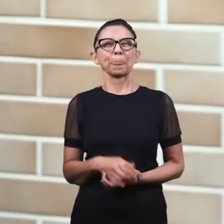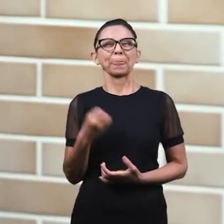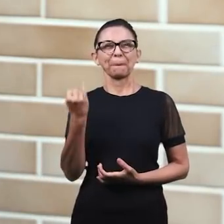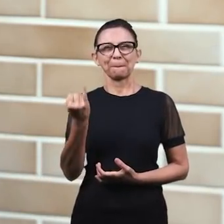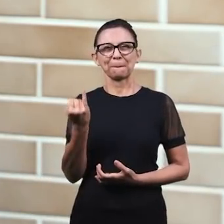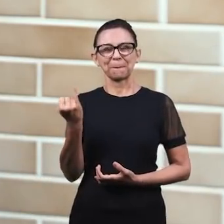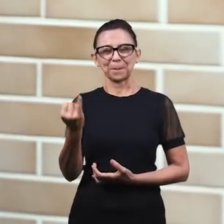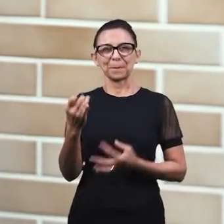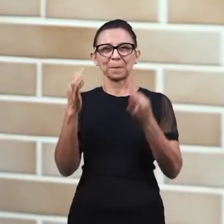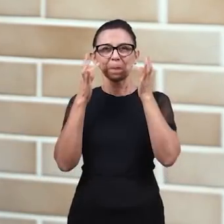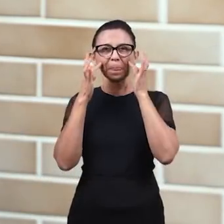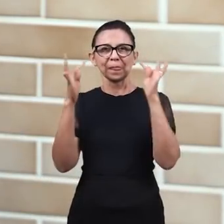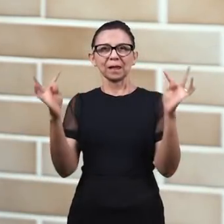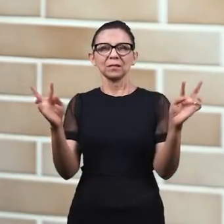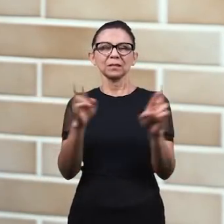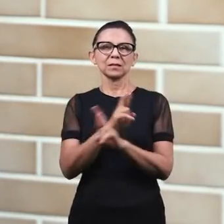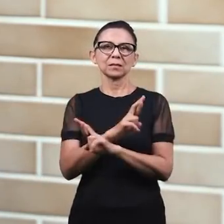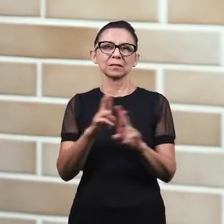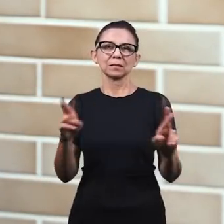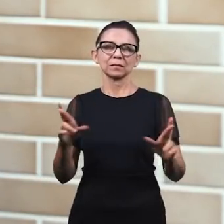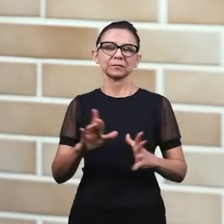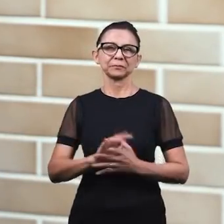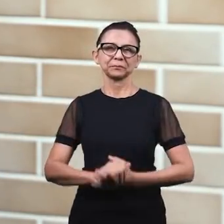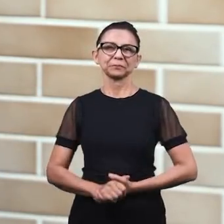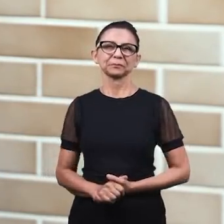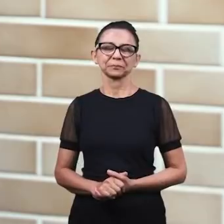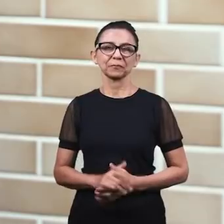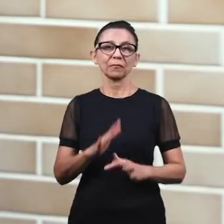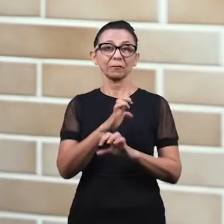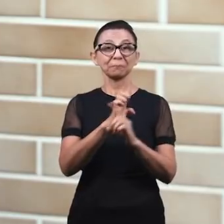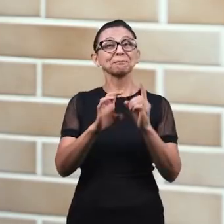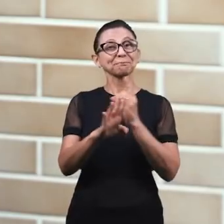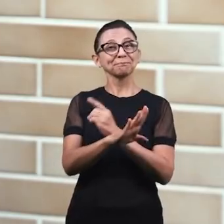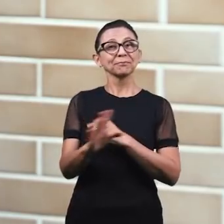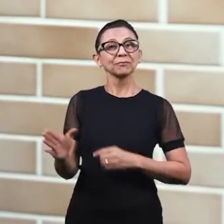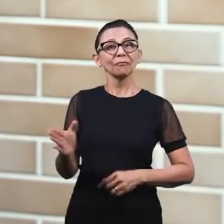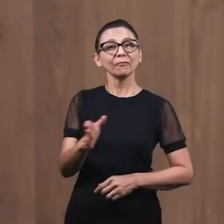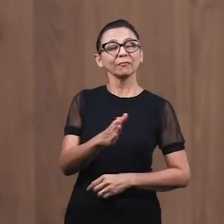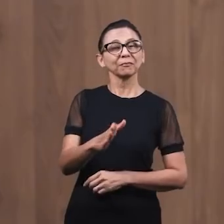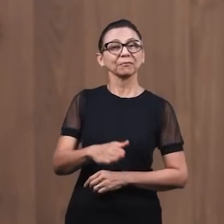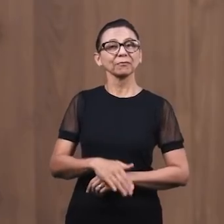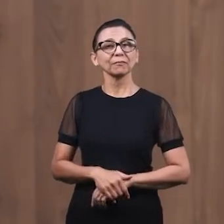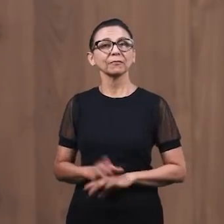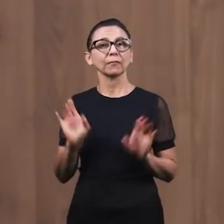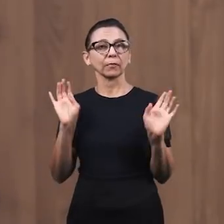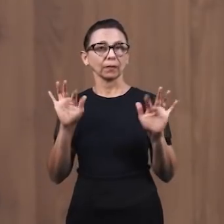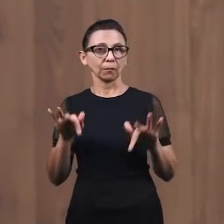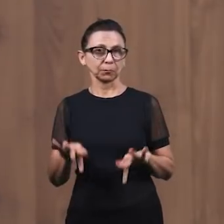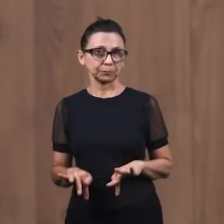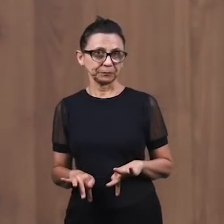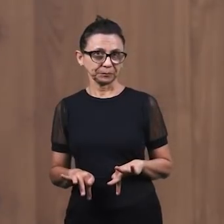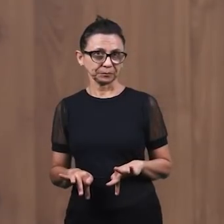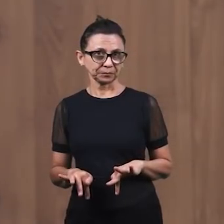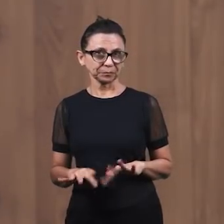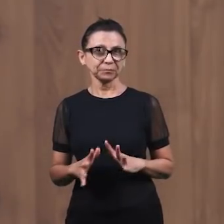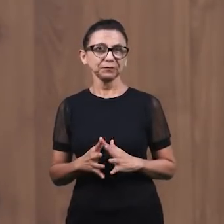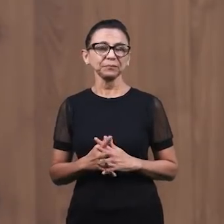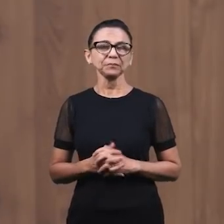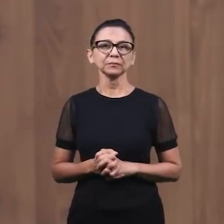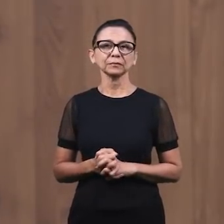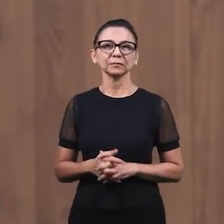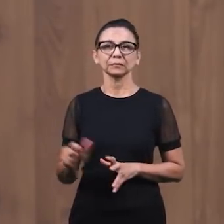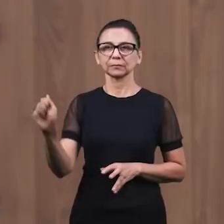esta importante contribuição com relação à escola bíblica dominical. Agora, irmãos, nós iremos finalizar a